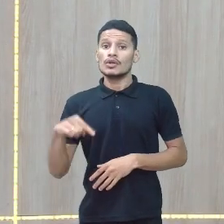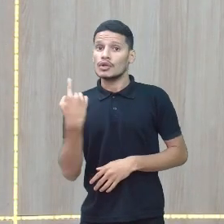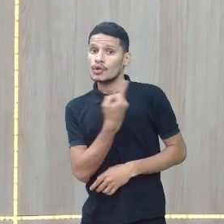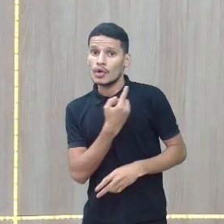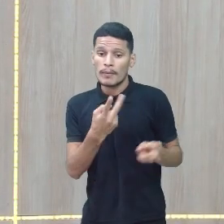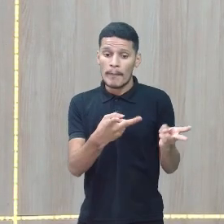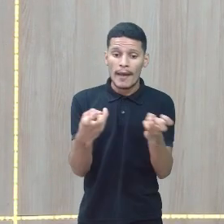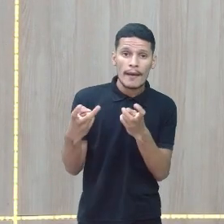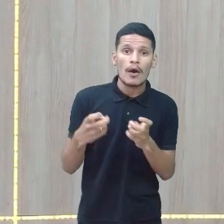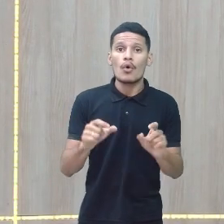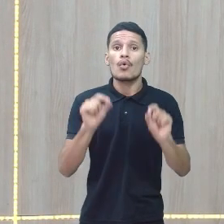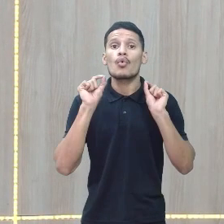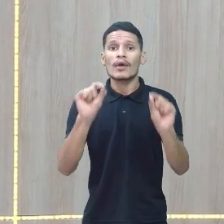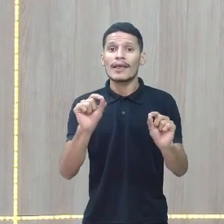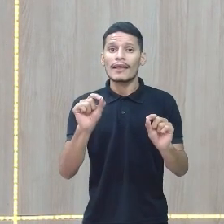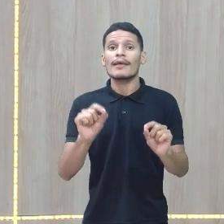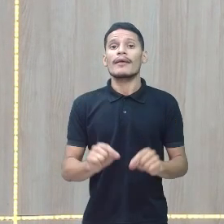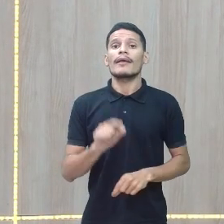que é